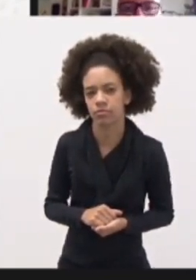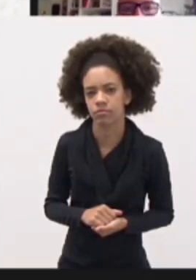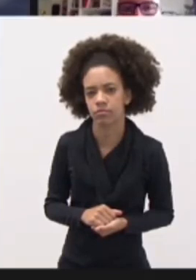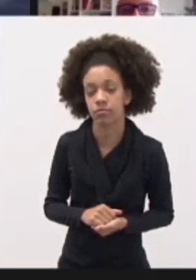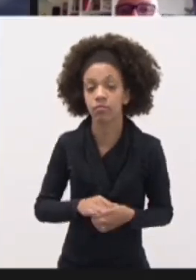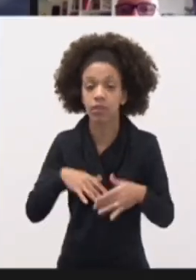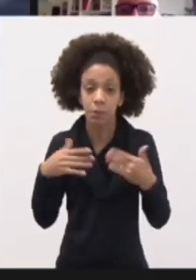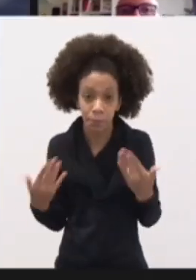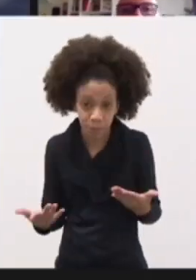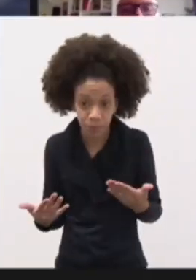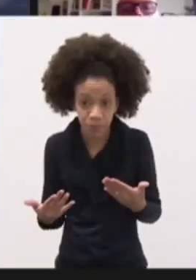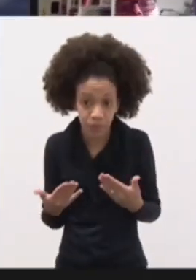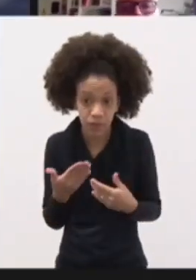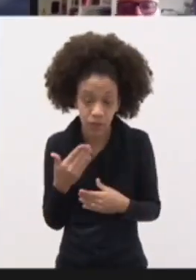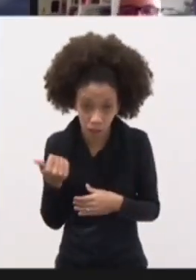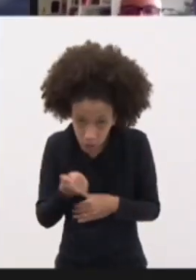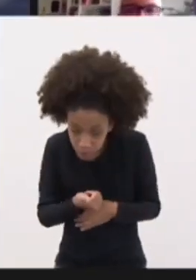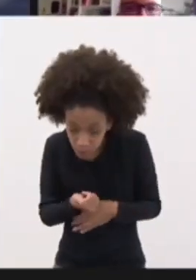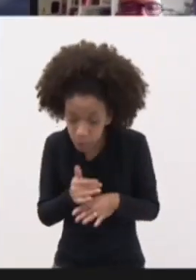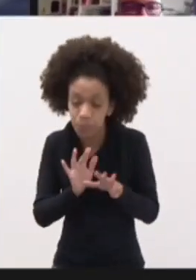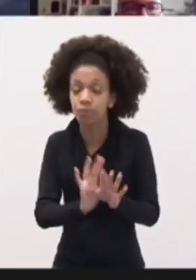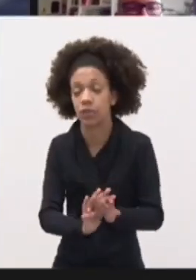Bom, eu estou recebendo aqui algumas